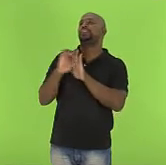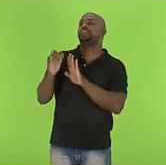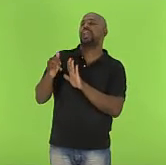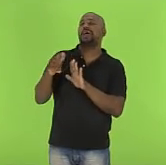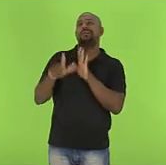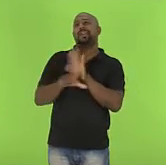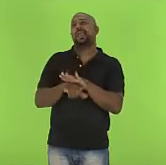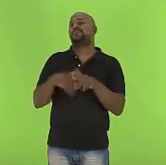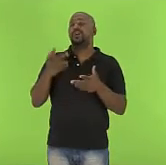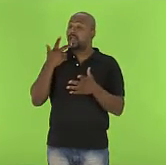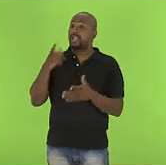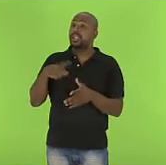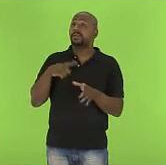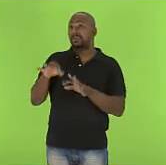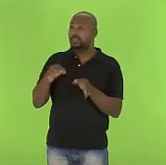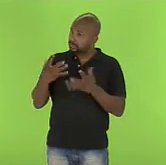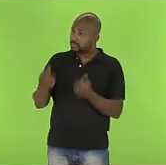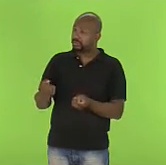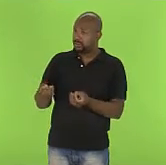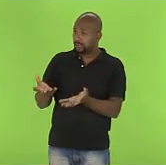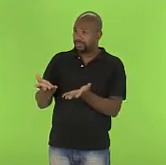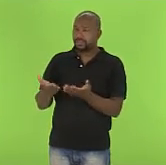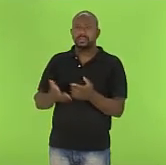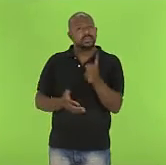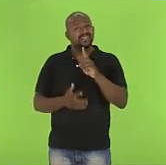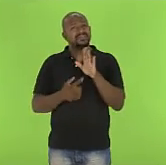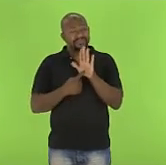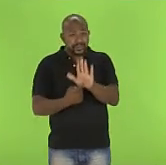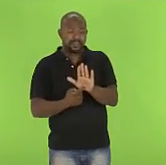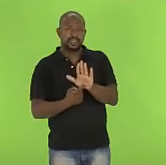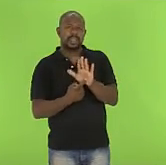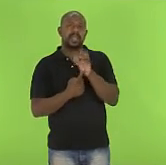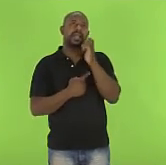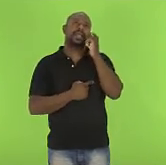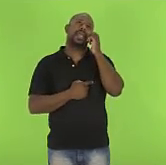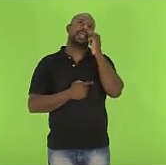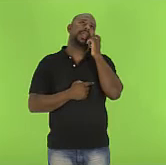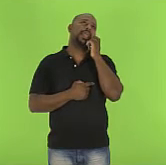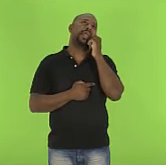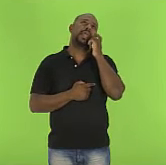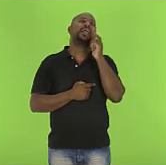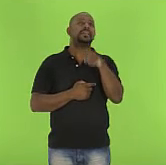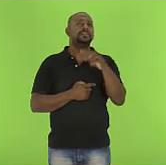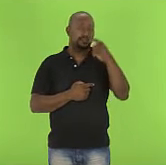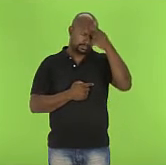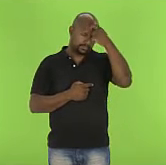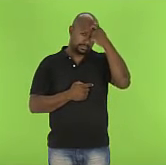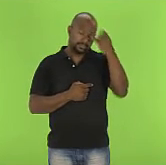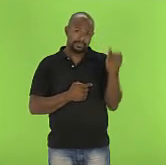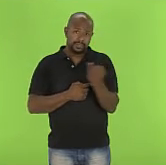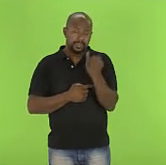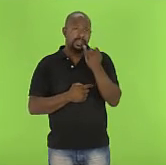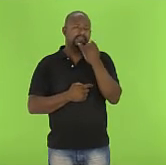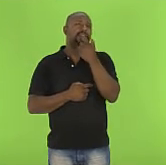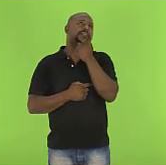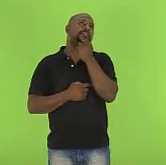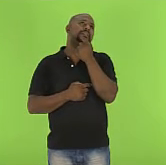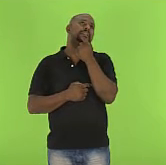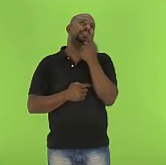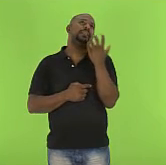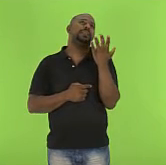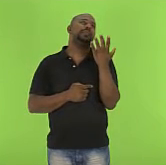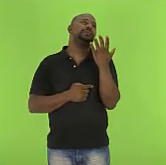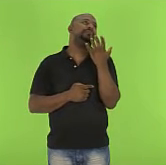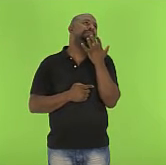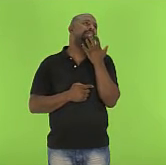outro edital, para uma outra lei, ou para alguém e falou, tem esse projeto aqui, toma. A gente vai mostrar, né? Isso é uma consciência muito importante,